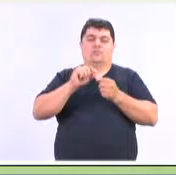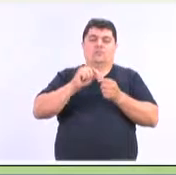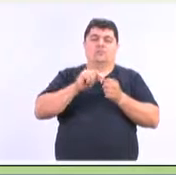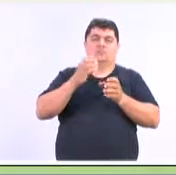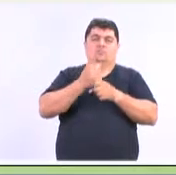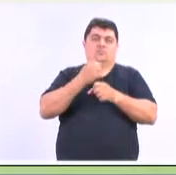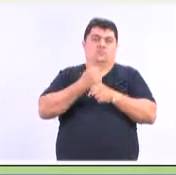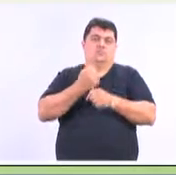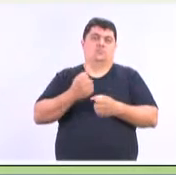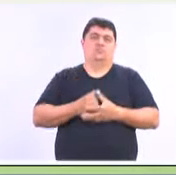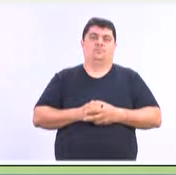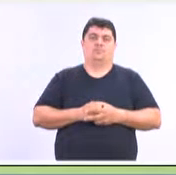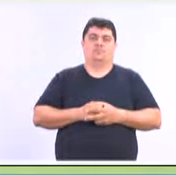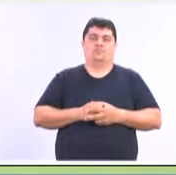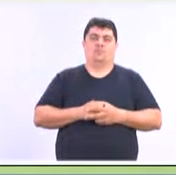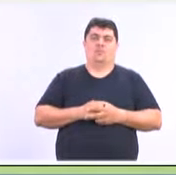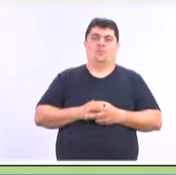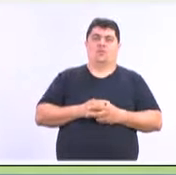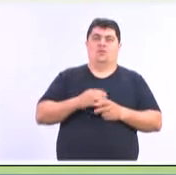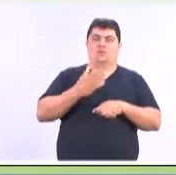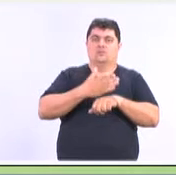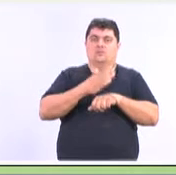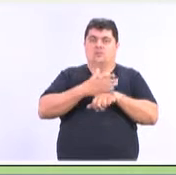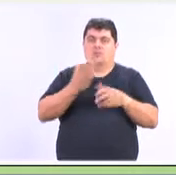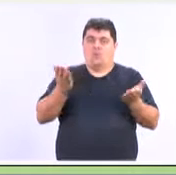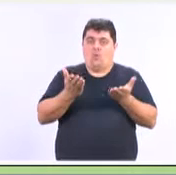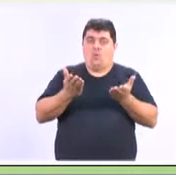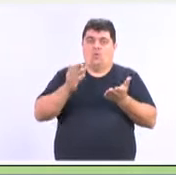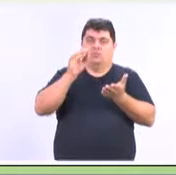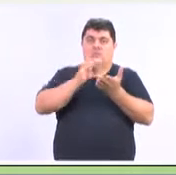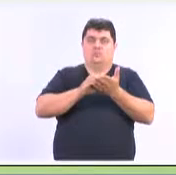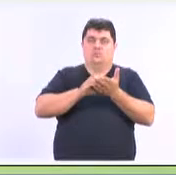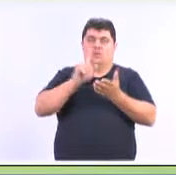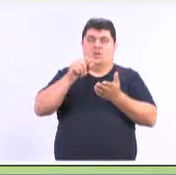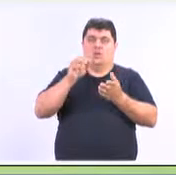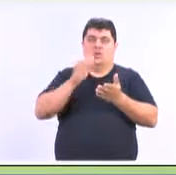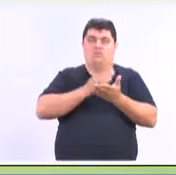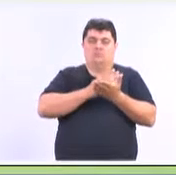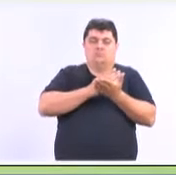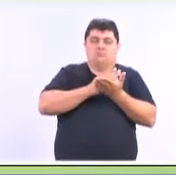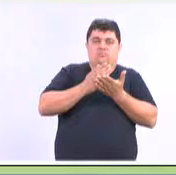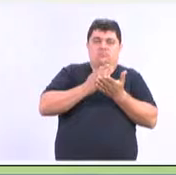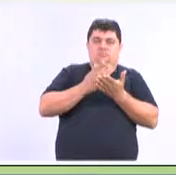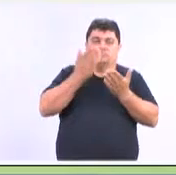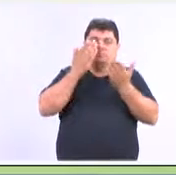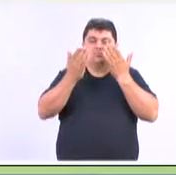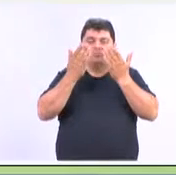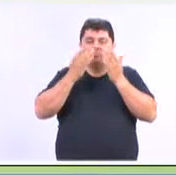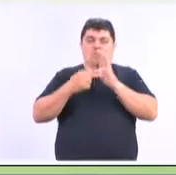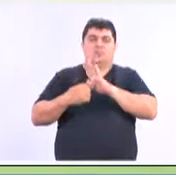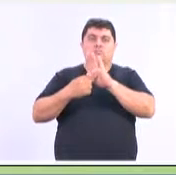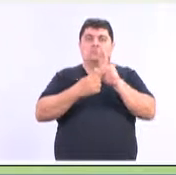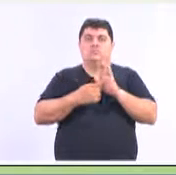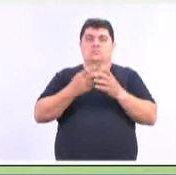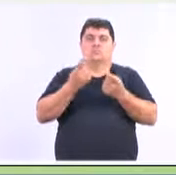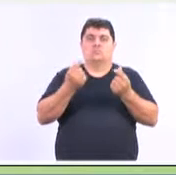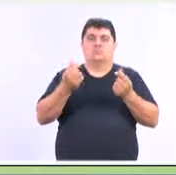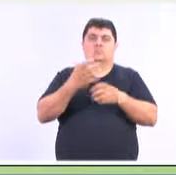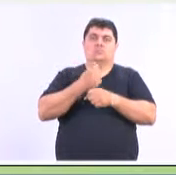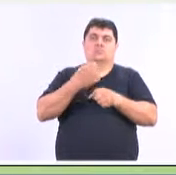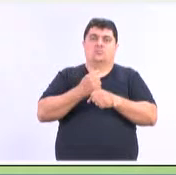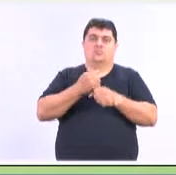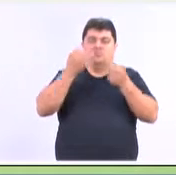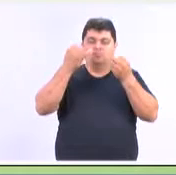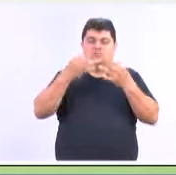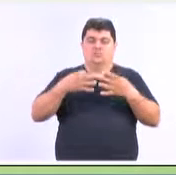contábeis. A tarefa que vai ser introduzida na aula de hoje é de introdução à análise das demonstrações contábeis, e a gente fala mais